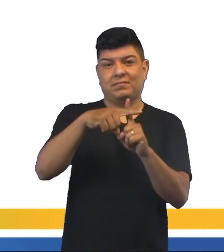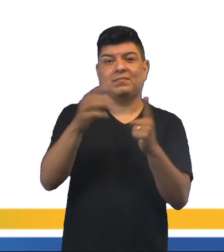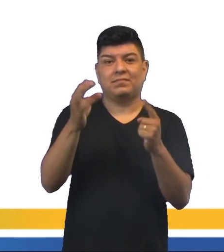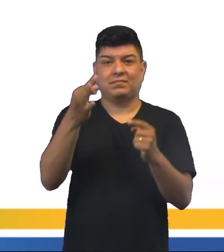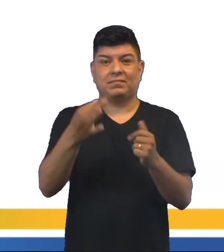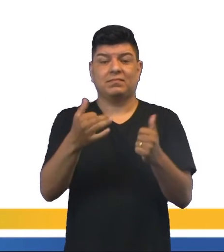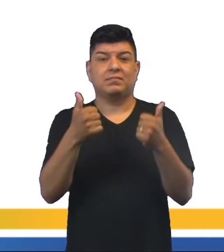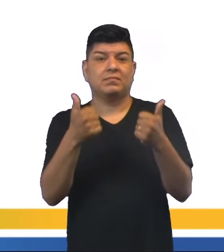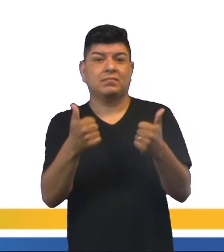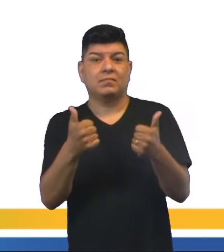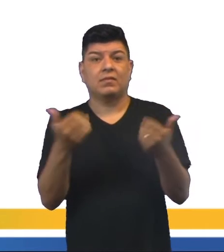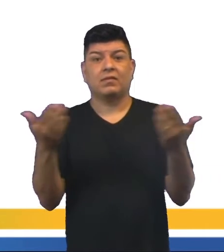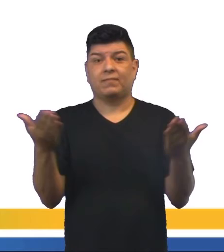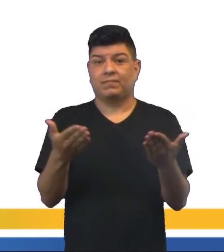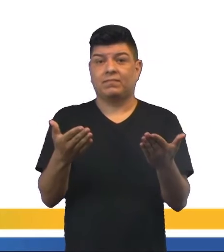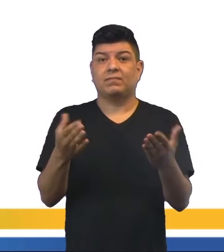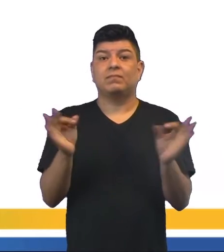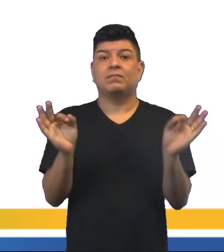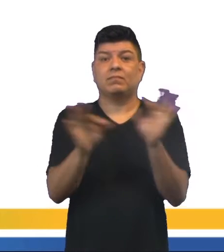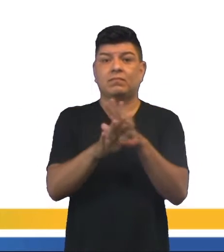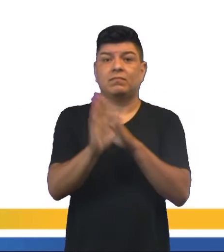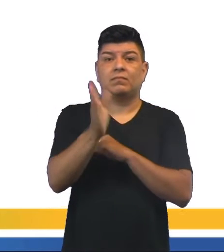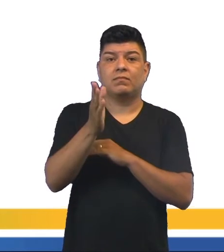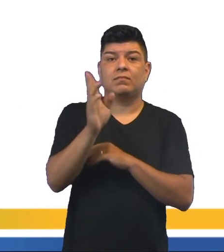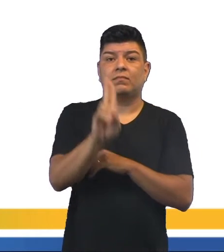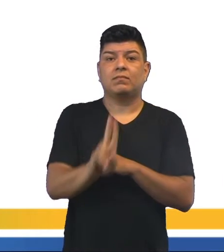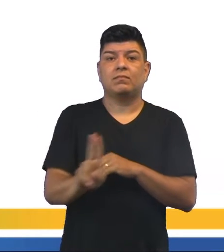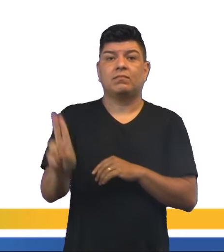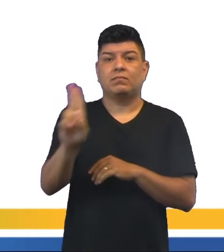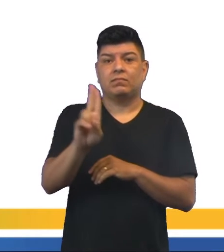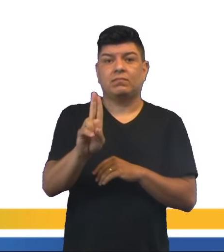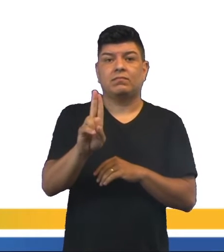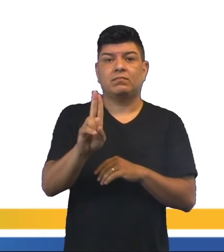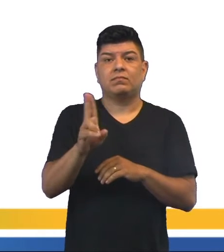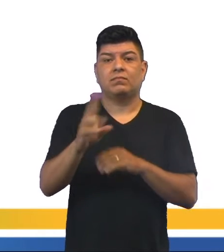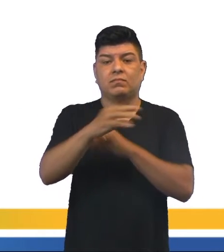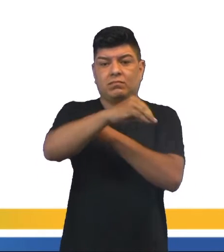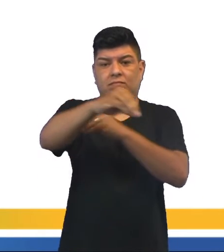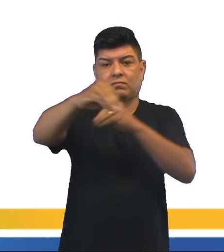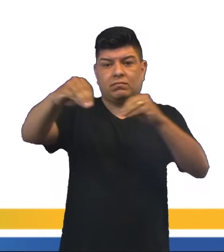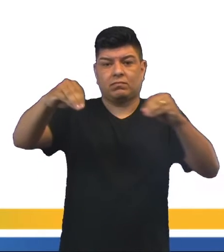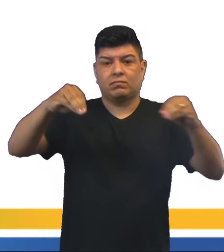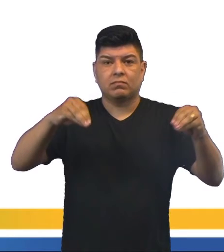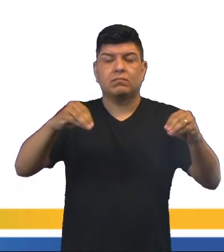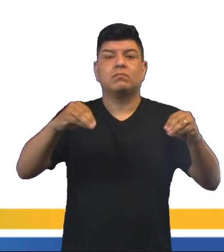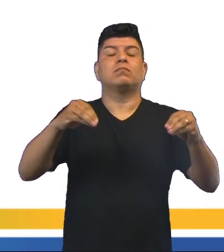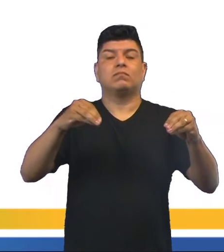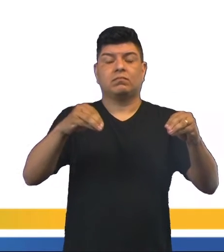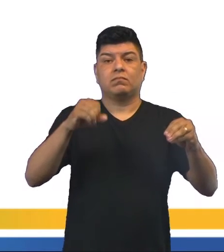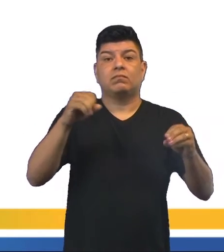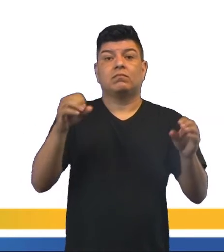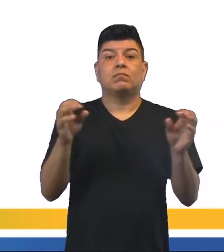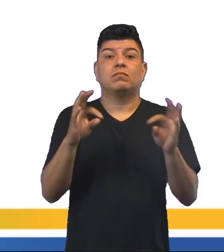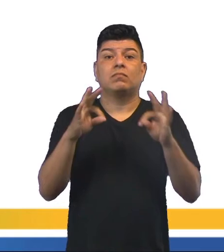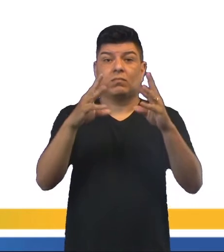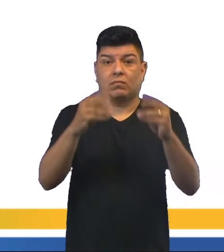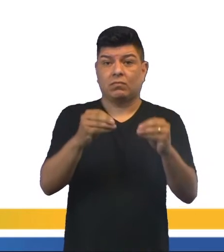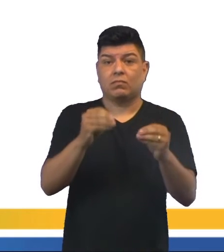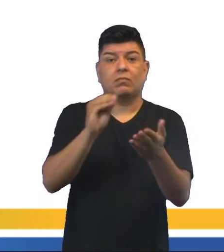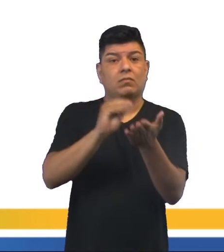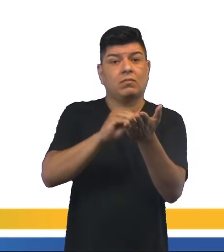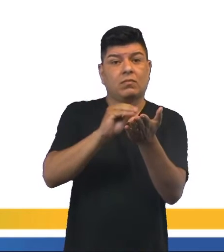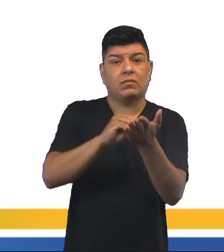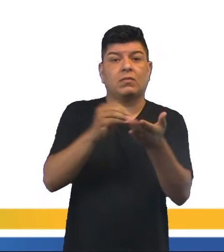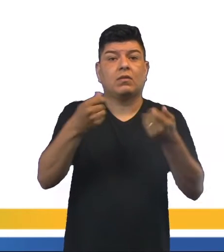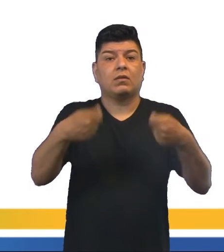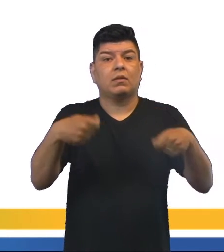certo então vou como eu vou pegar o total então eu vou pegar e fazer a conta inversa se eu estou pegando Total eu quero saber o termo que está